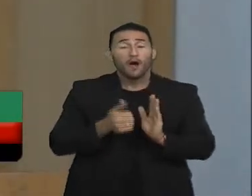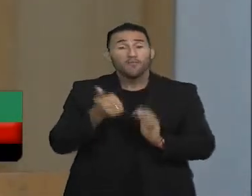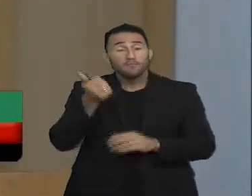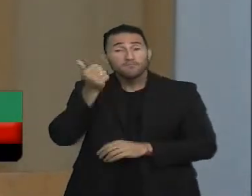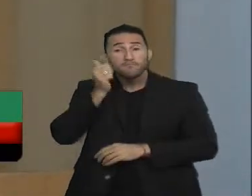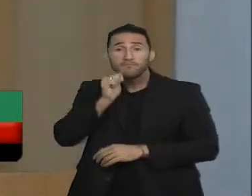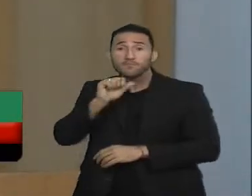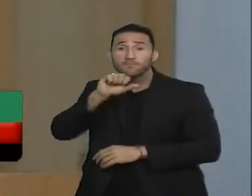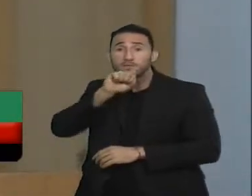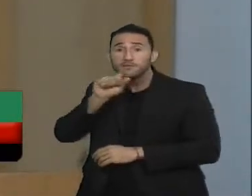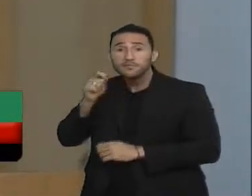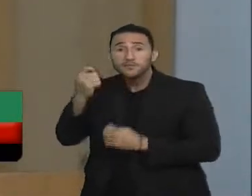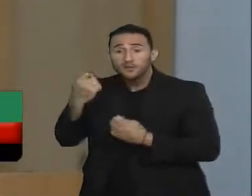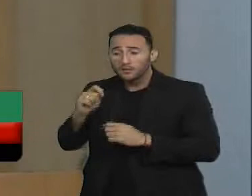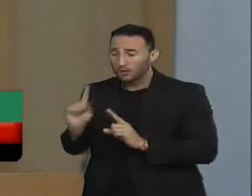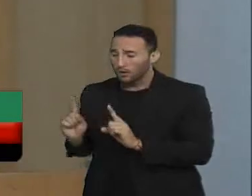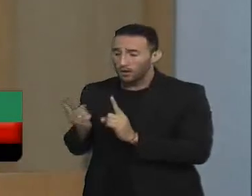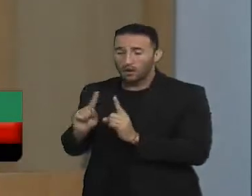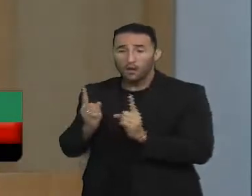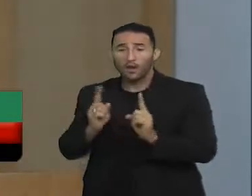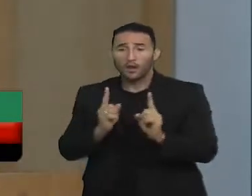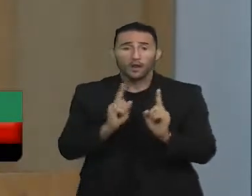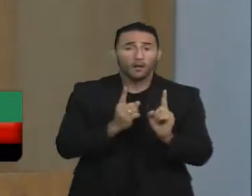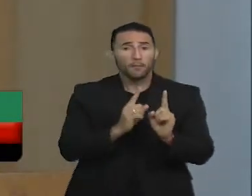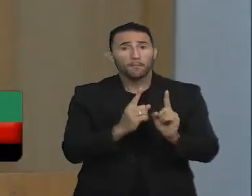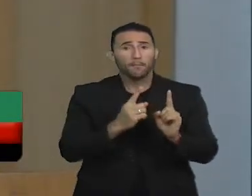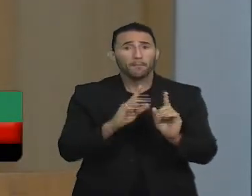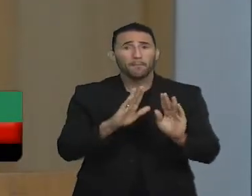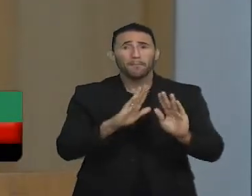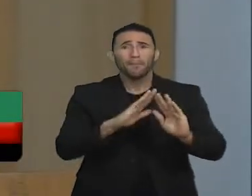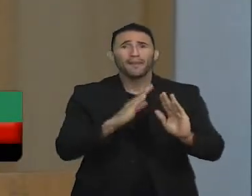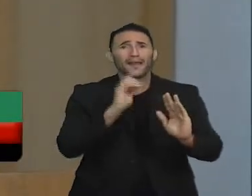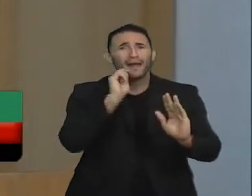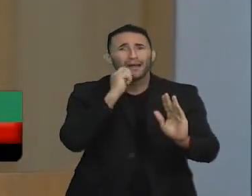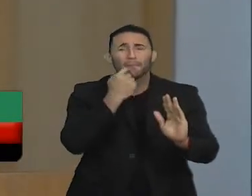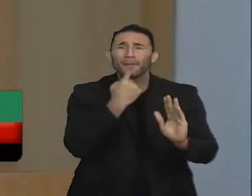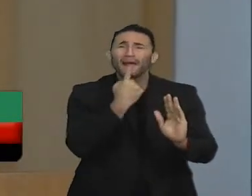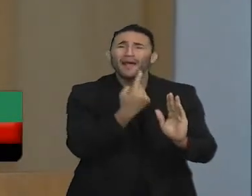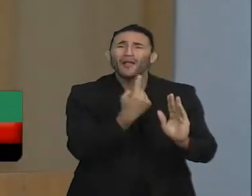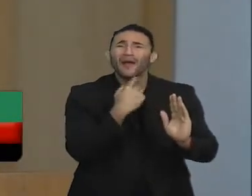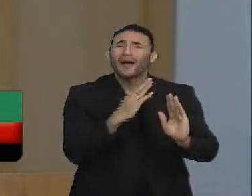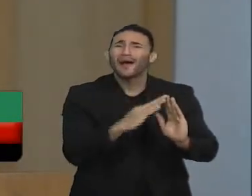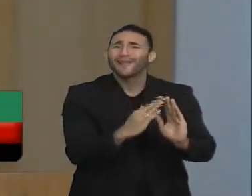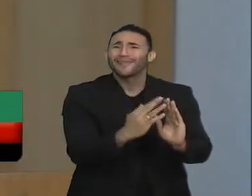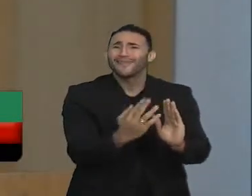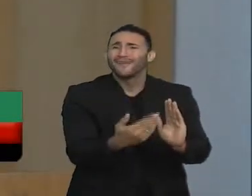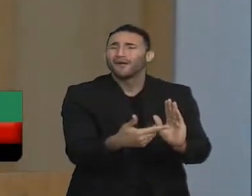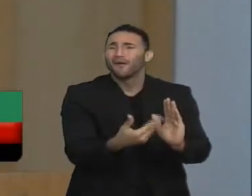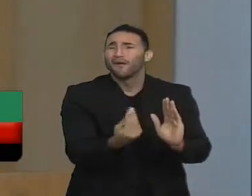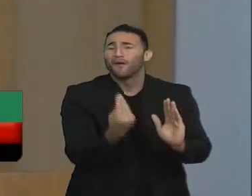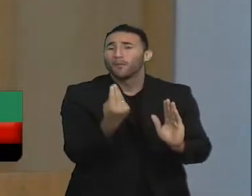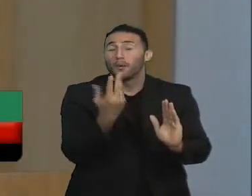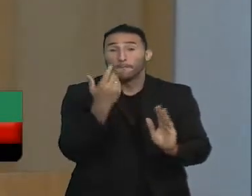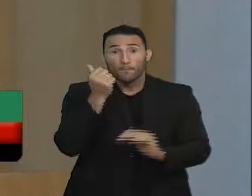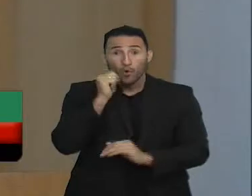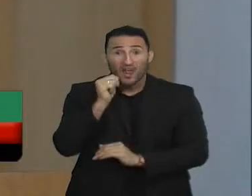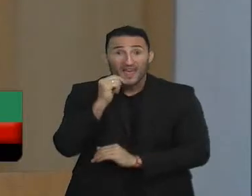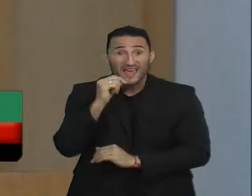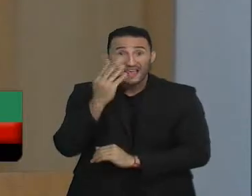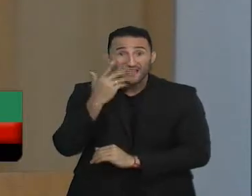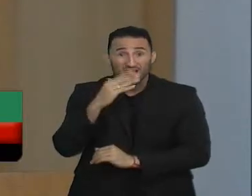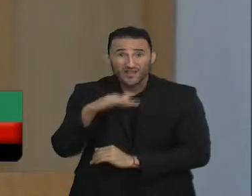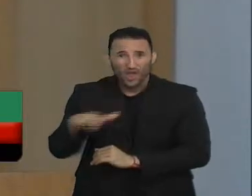junto com a criança, pô, padaria pertinho. E queria falar mais. Não é só a menina, não.